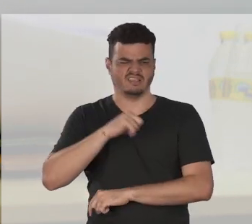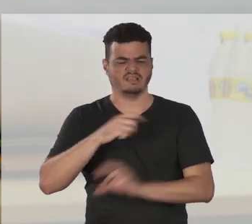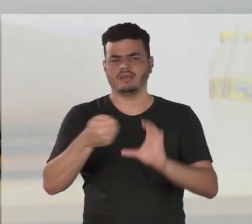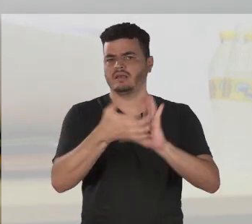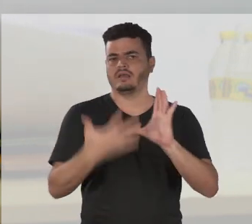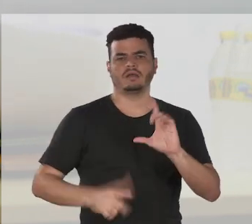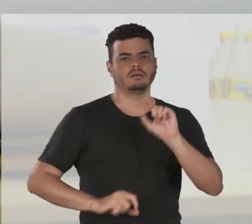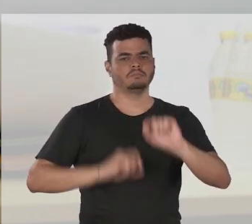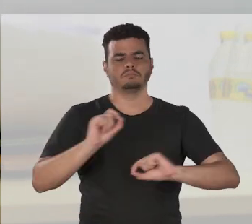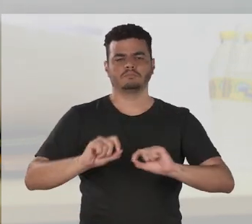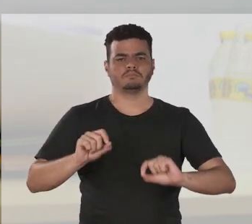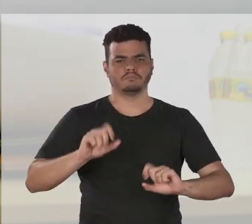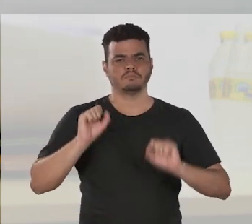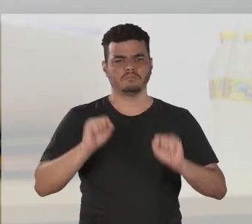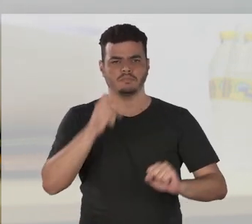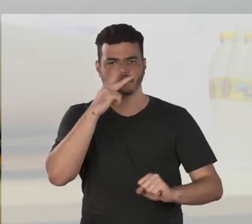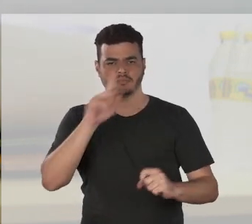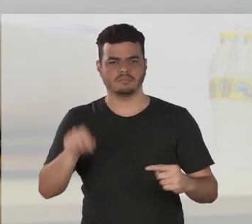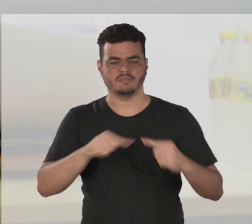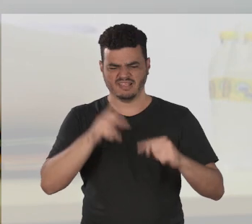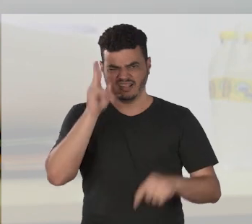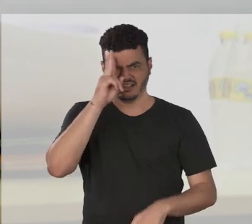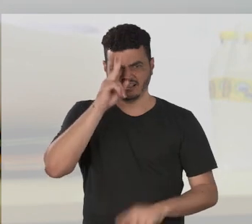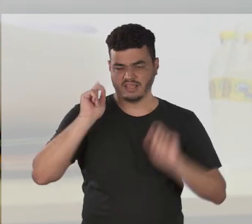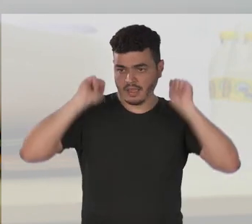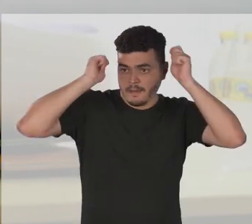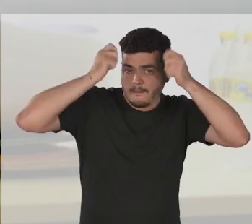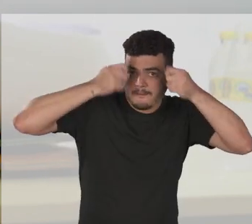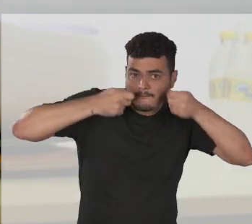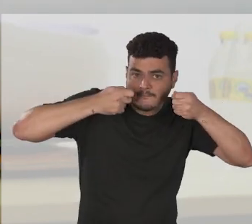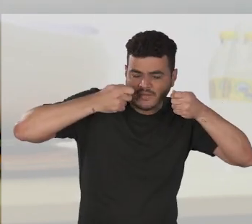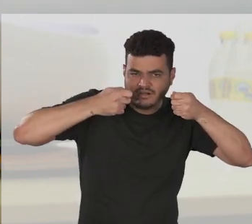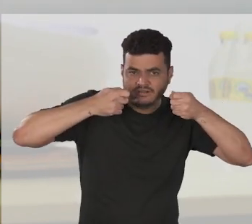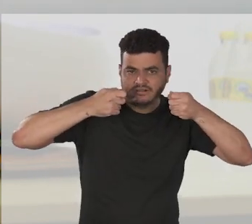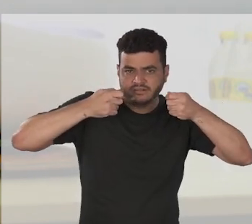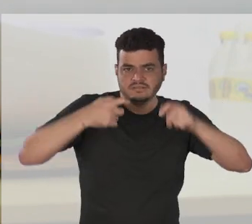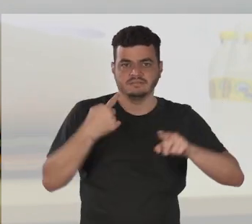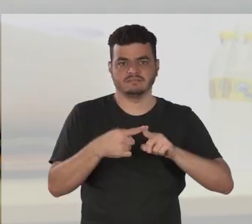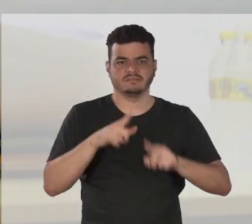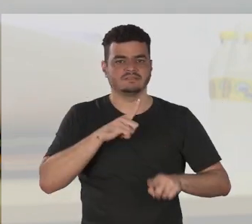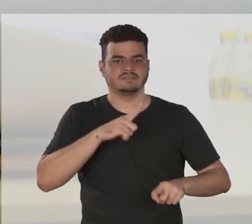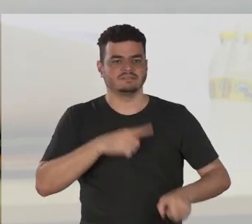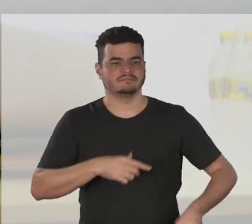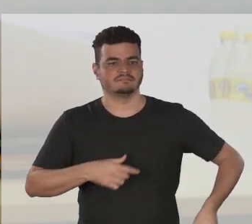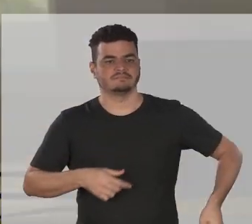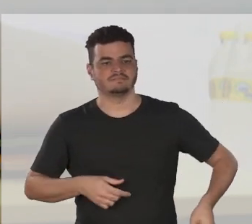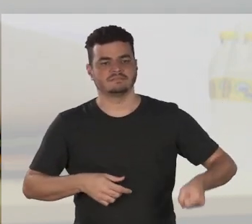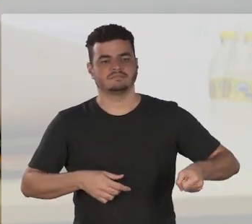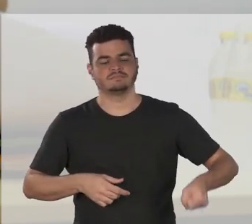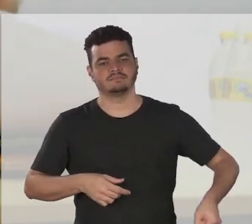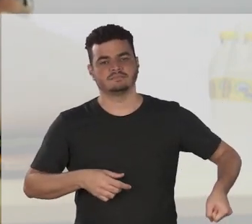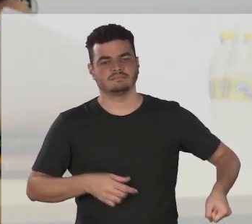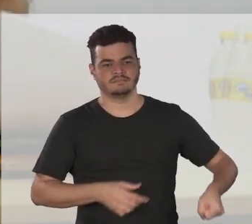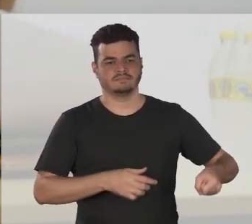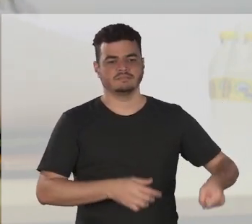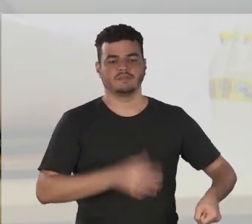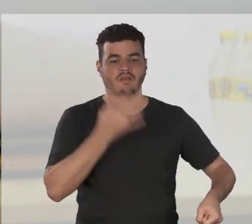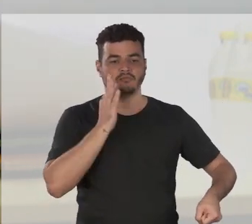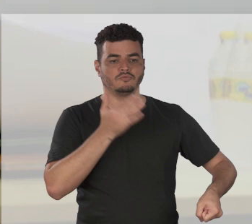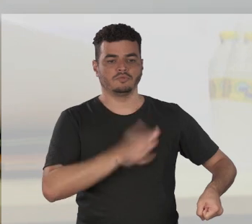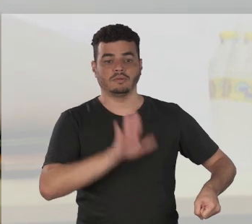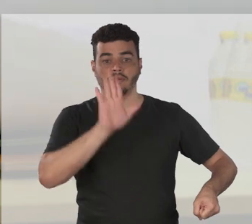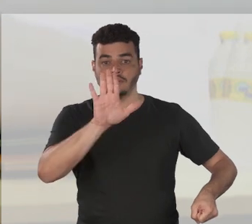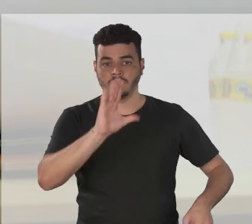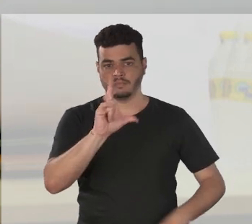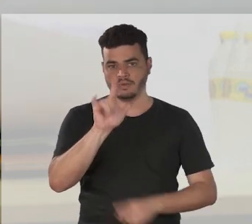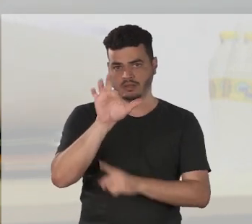para que podem relacionar com Caperucita. Né? Reparem que está a cesta, né, estão nas advertências da